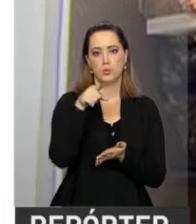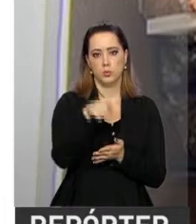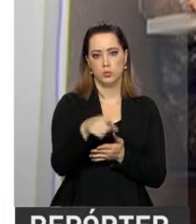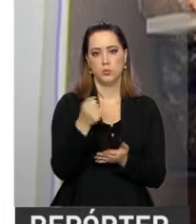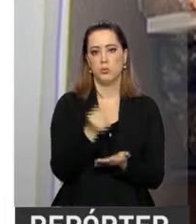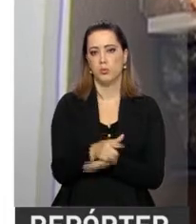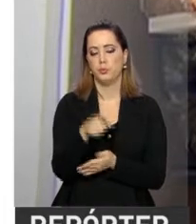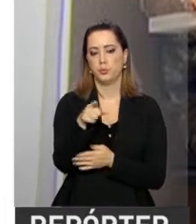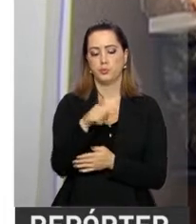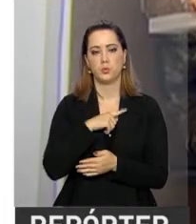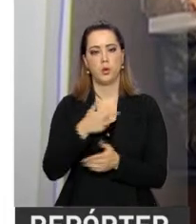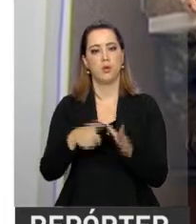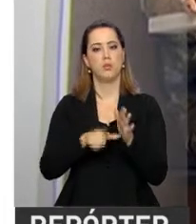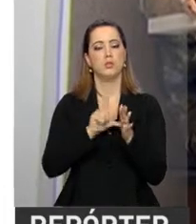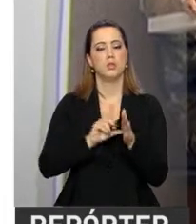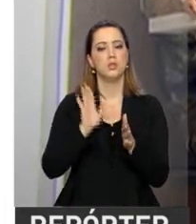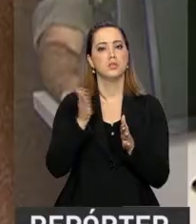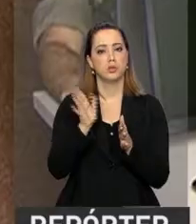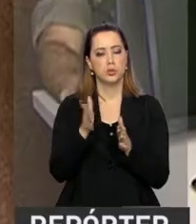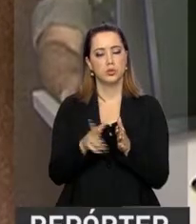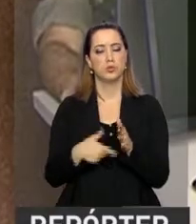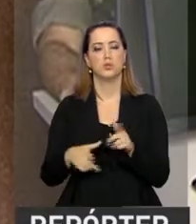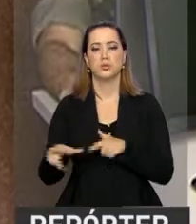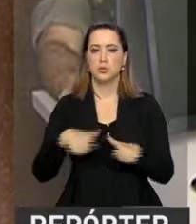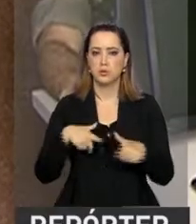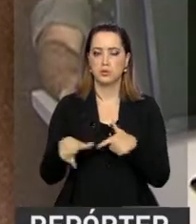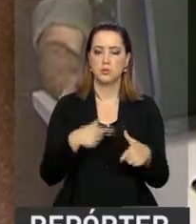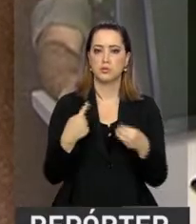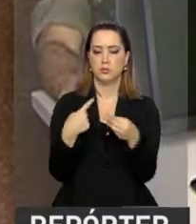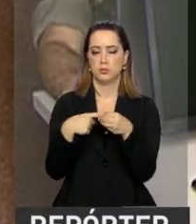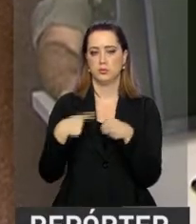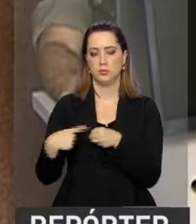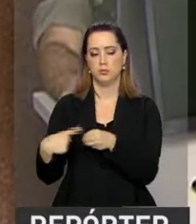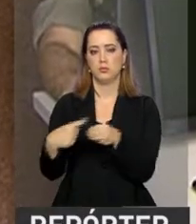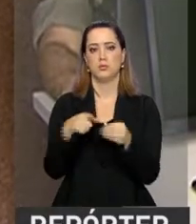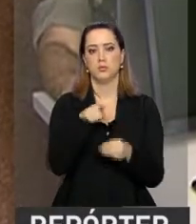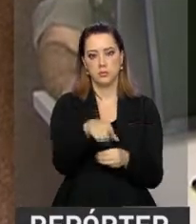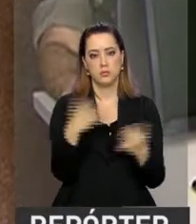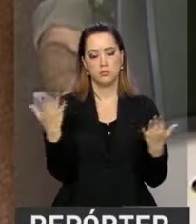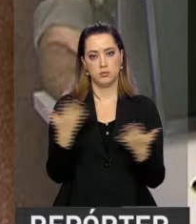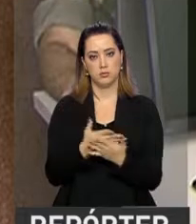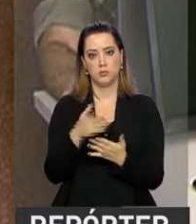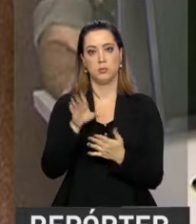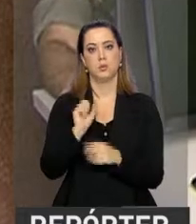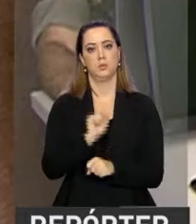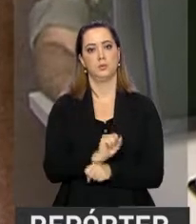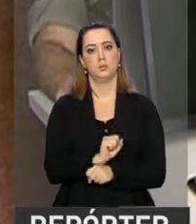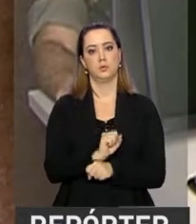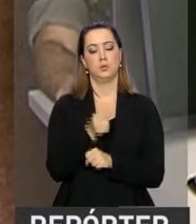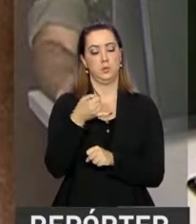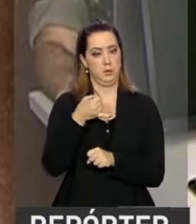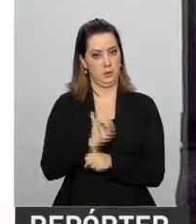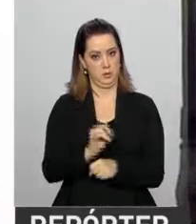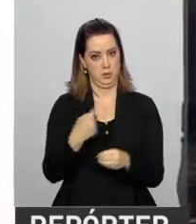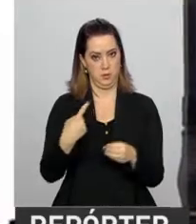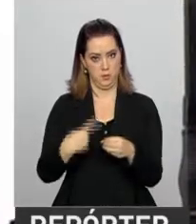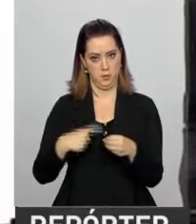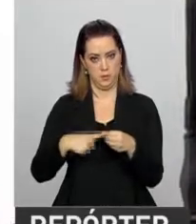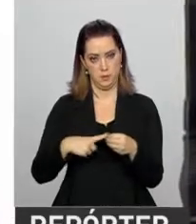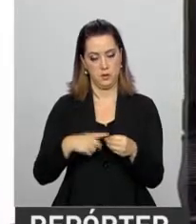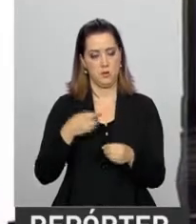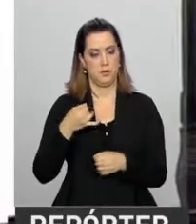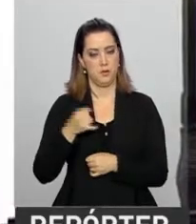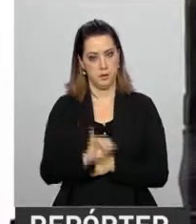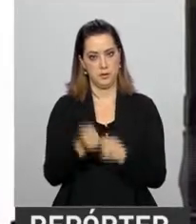do país, em 5 estados. Para o mega-evento, a ideia é que as viaturas fiquem de prontidão na Vila Militar, caso exista